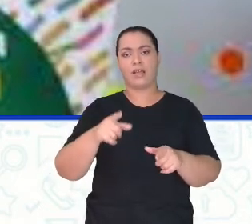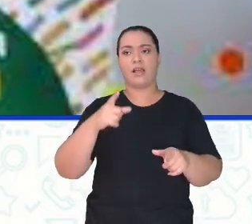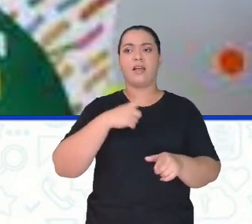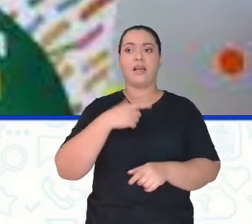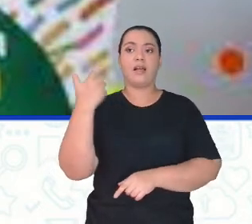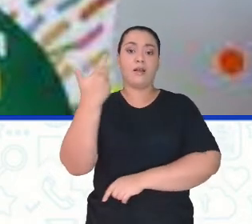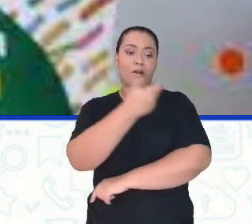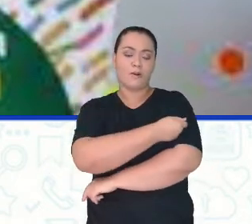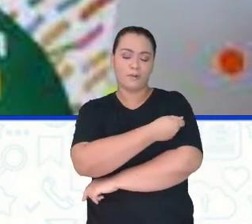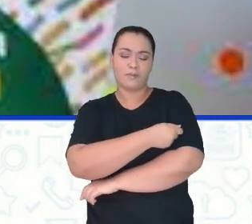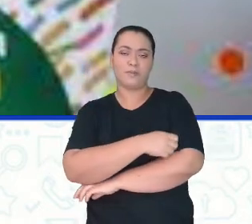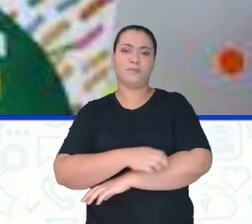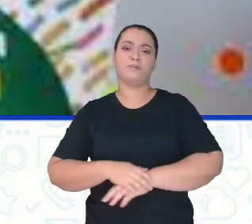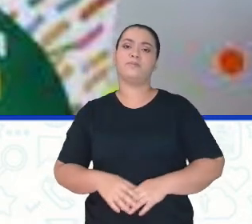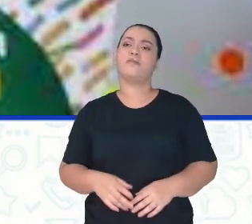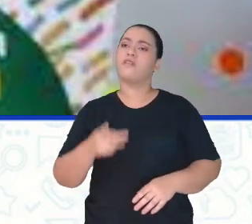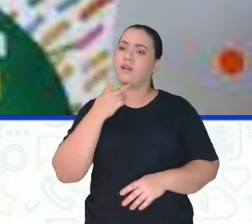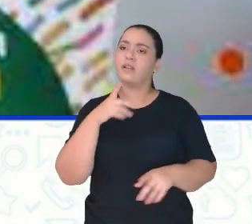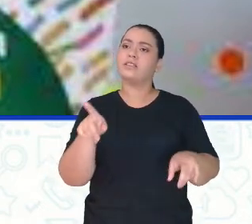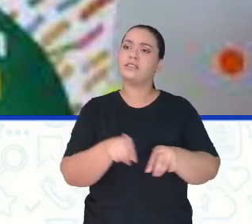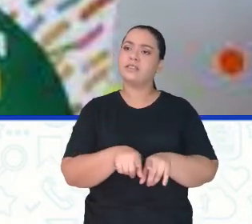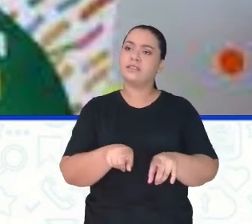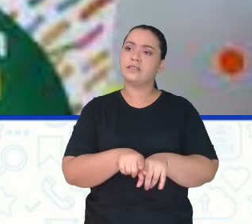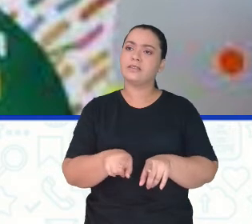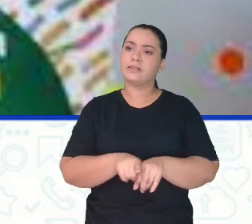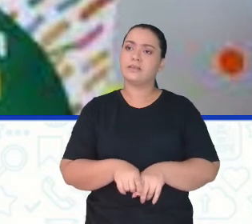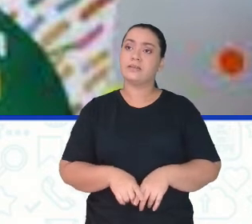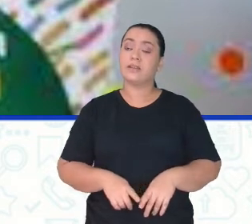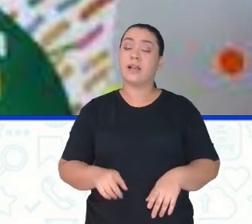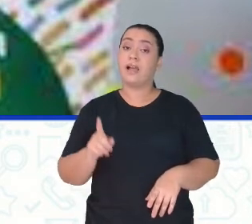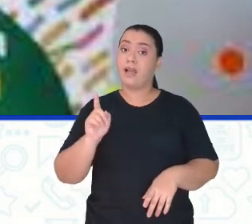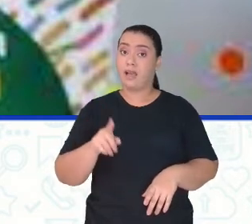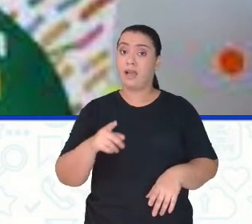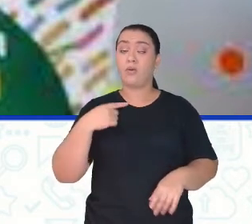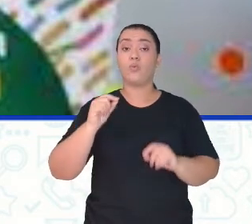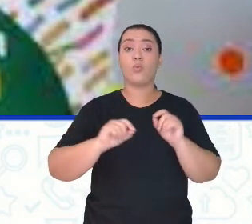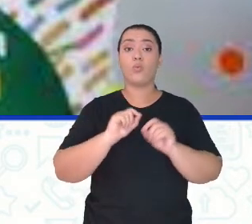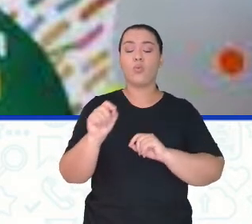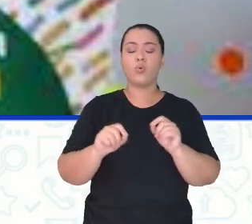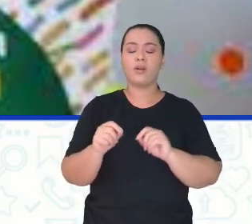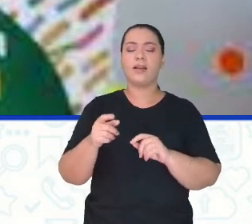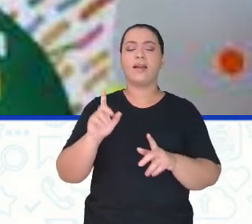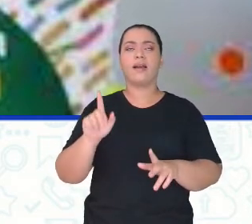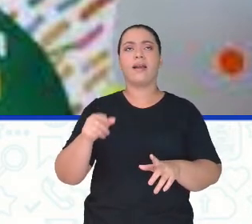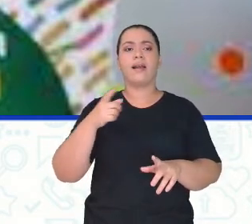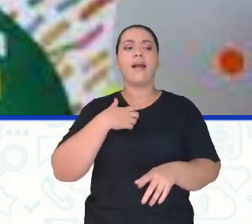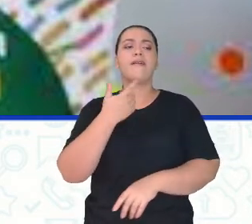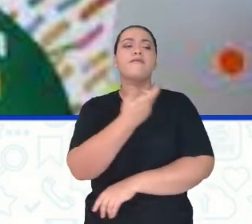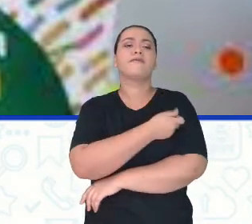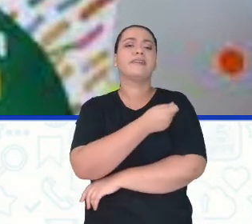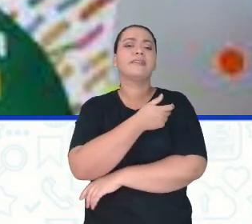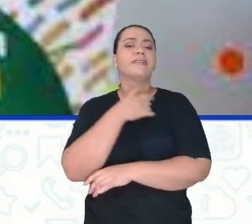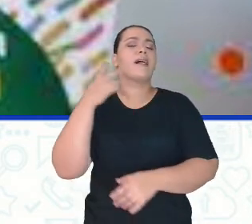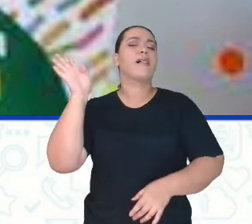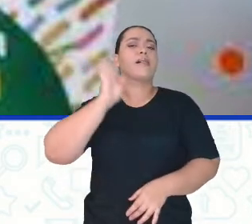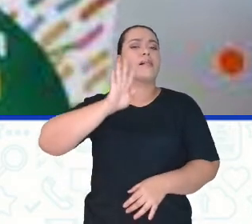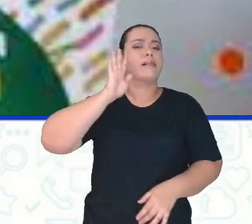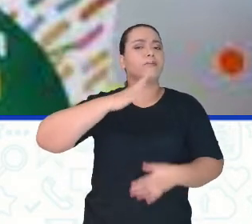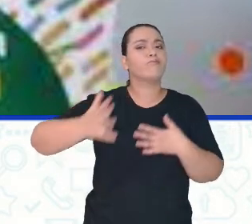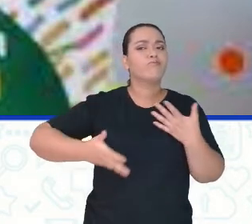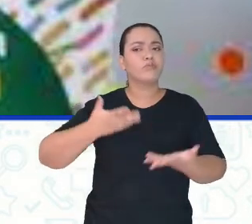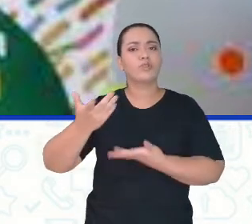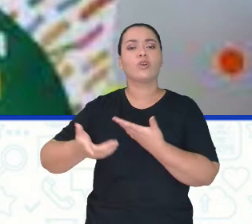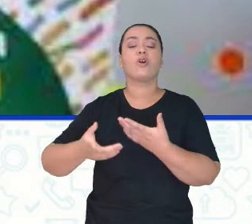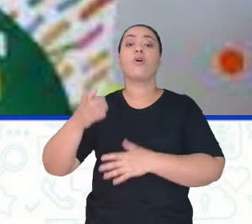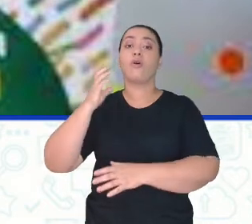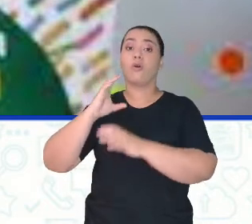aí também, de novo, ó. De novo, a gente tem aqui, ó, essa mesma ideia de tornar a vacinação algo legal, algo de